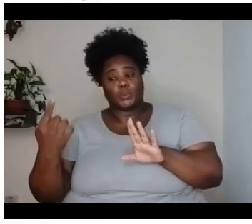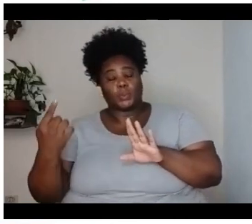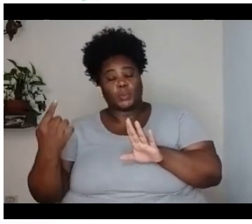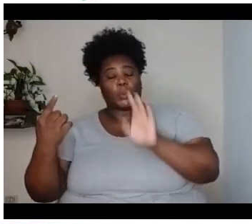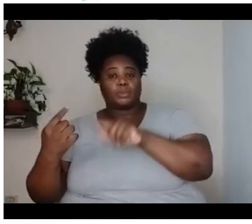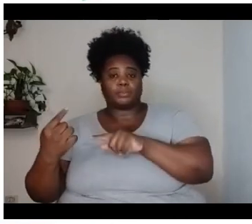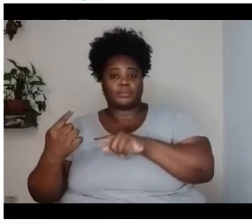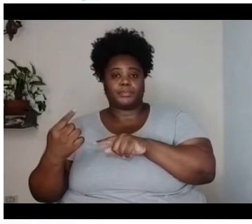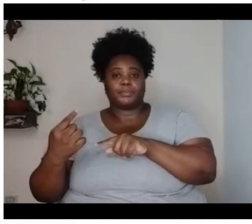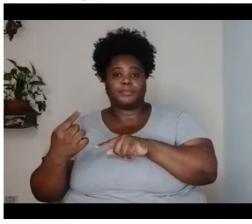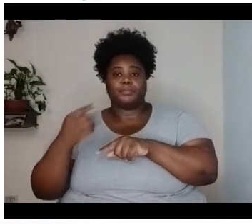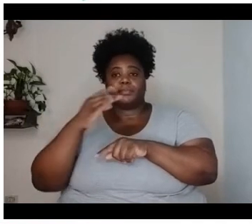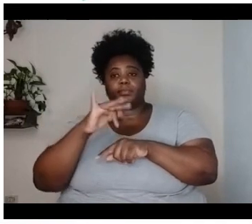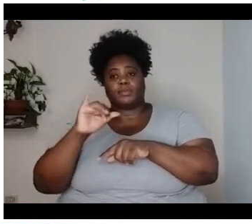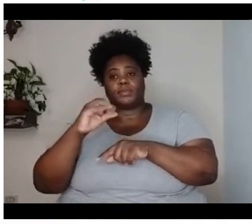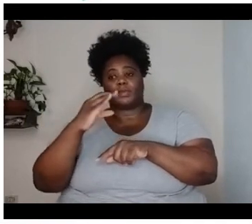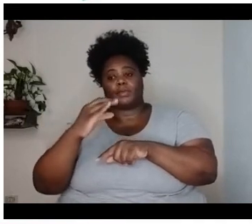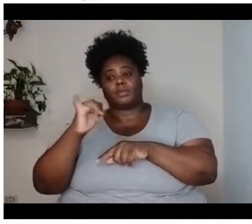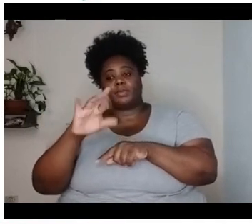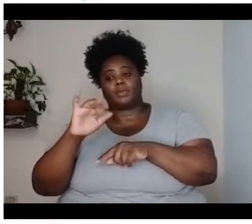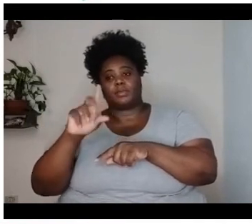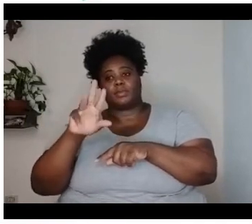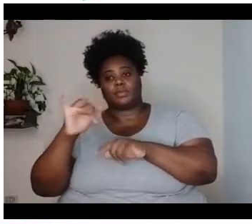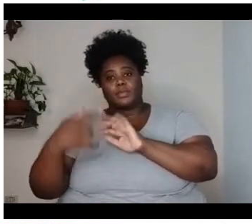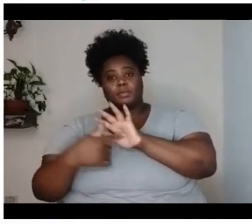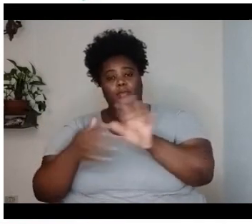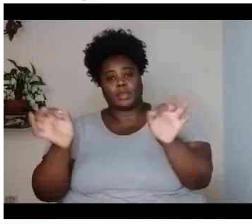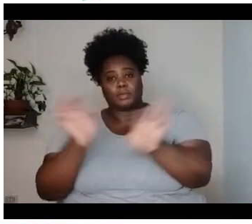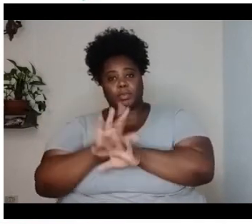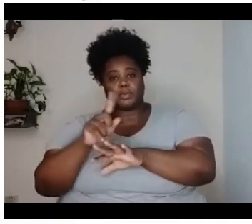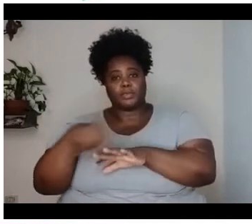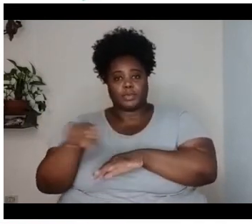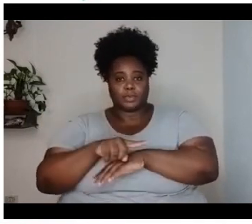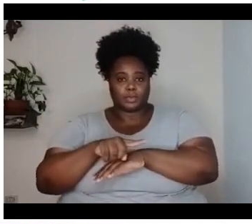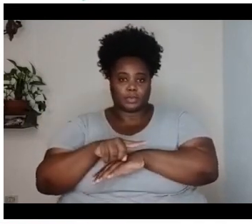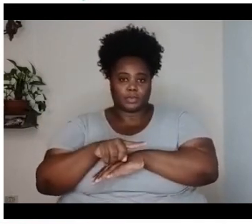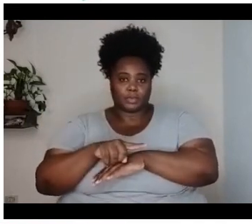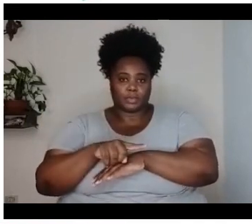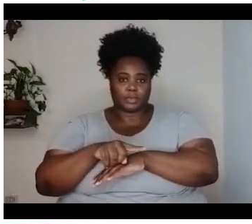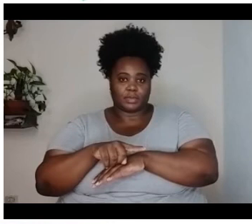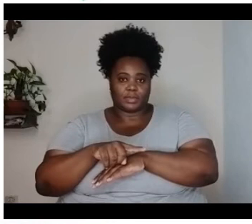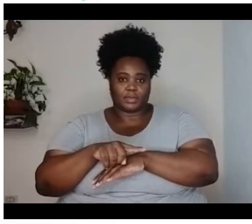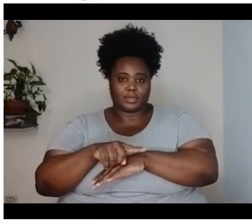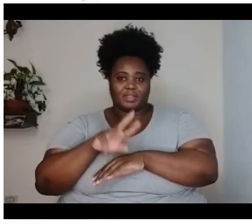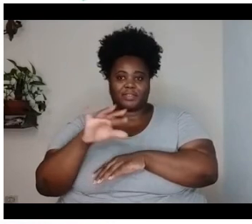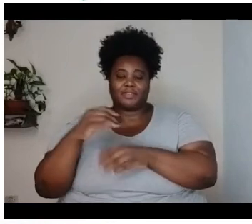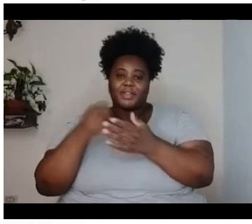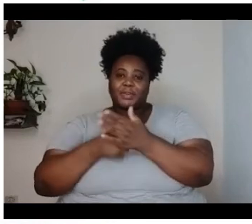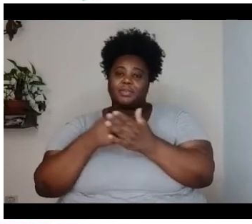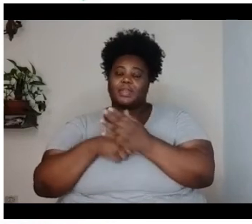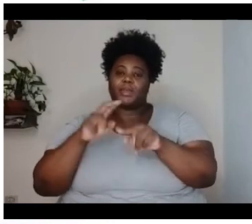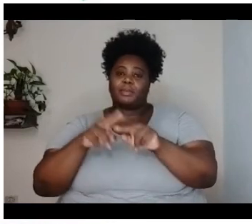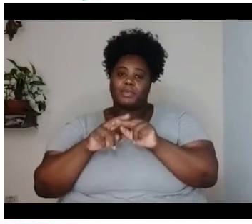graças ao circuito, a gente vai mostrar o Cantando na Chuva na íntegra. Então, eu vou optar por isso. Então, eu